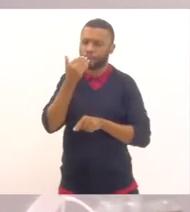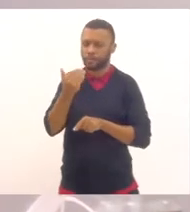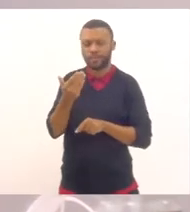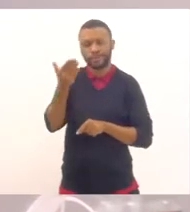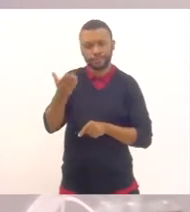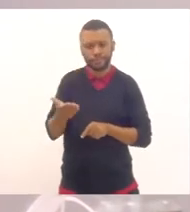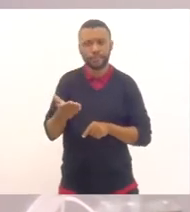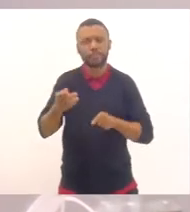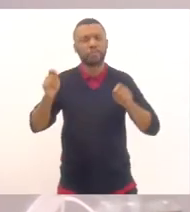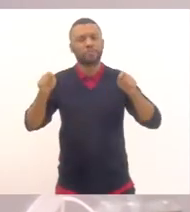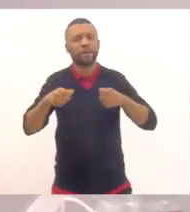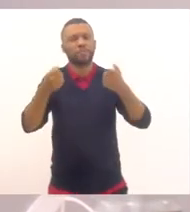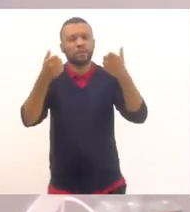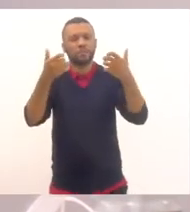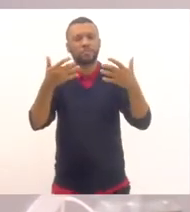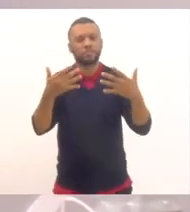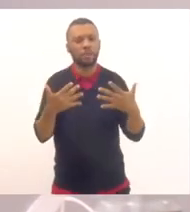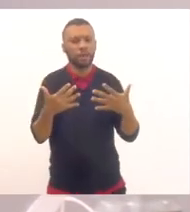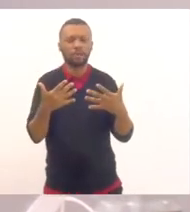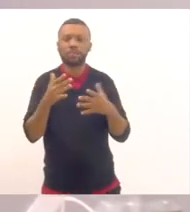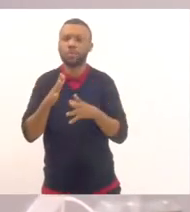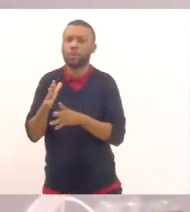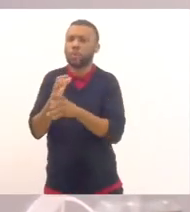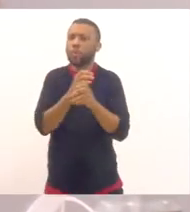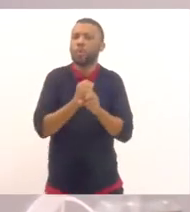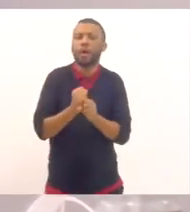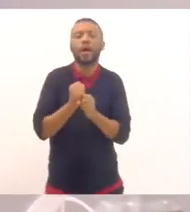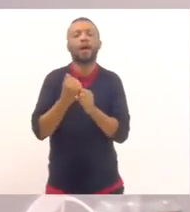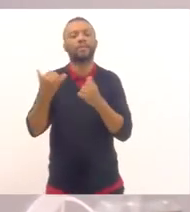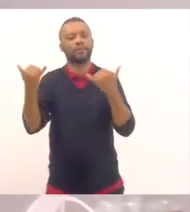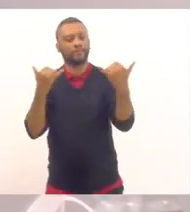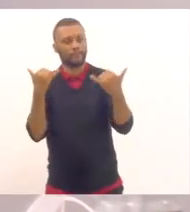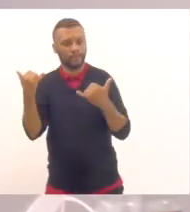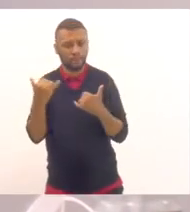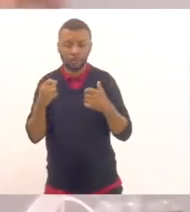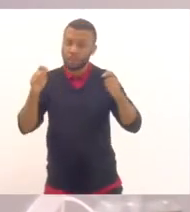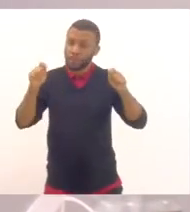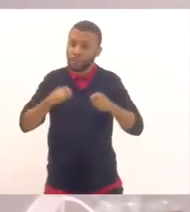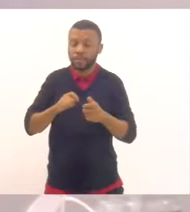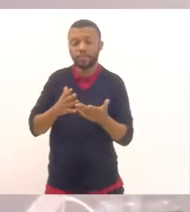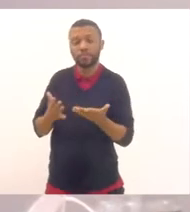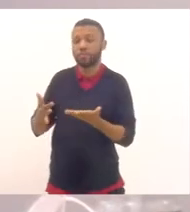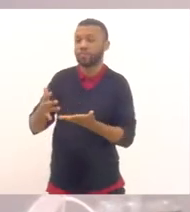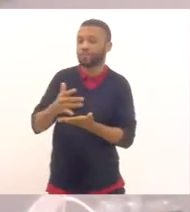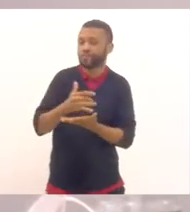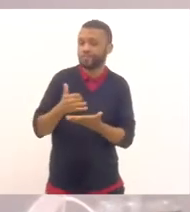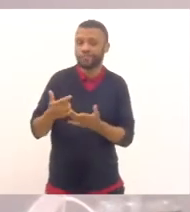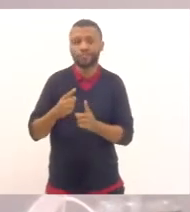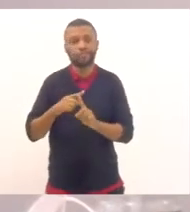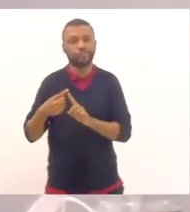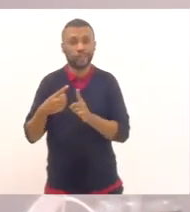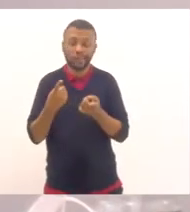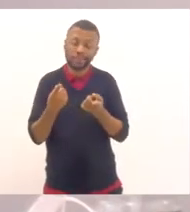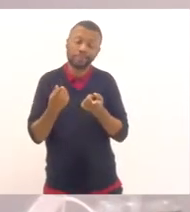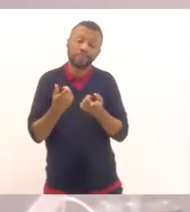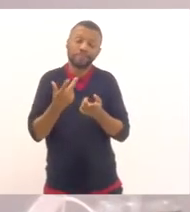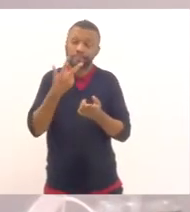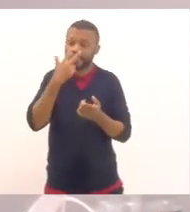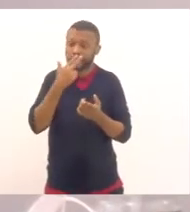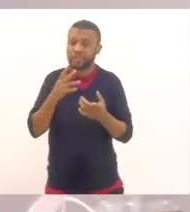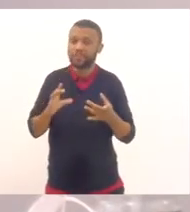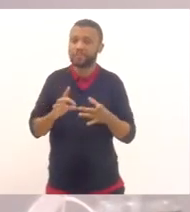pudesse me trazer um balanço dados em fico foi possível conter que aparentemente não obstante a força-tarefa